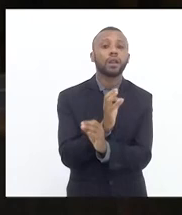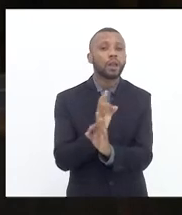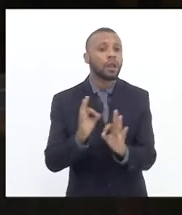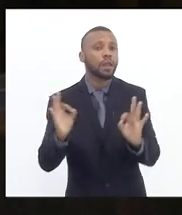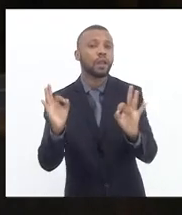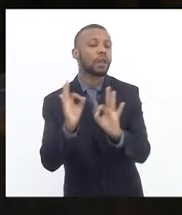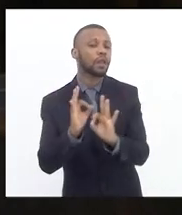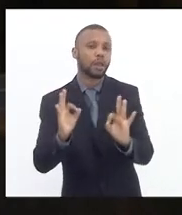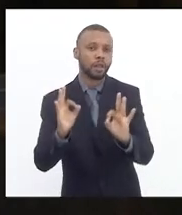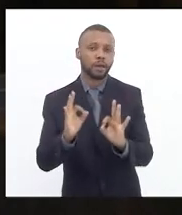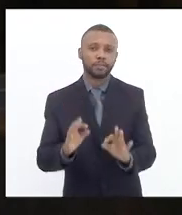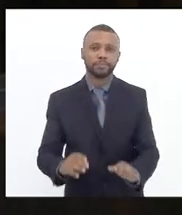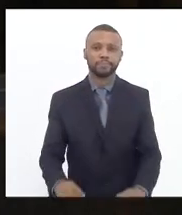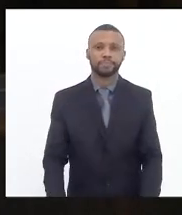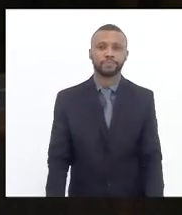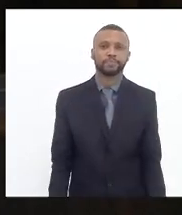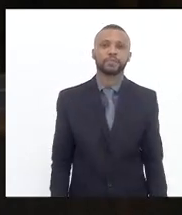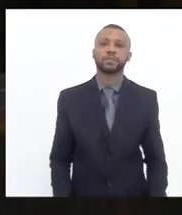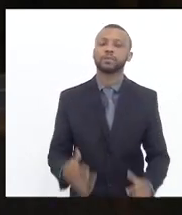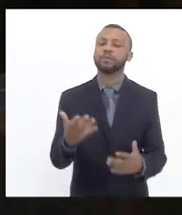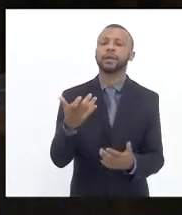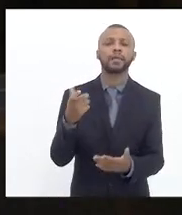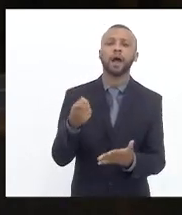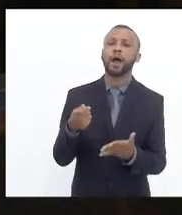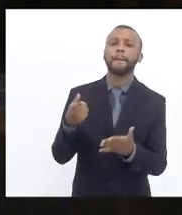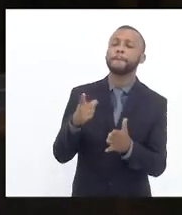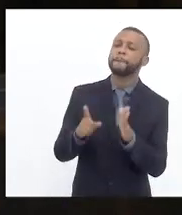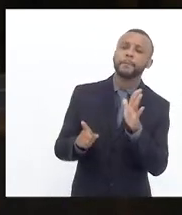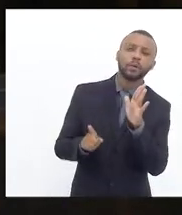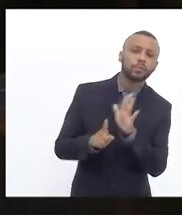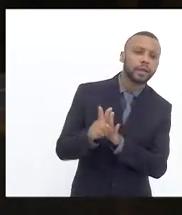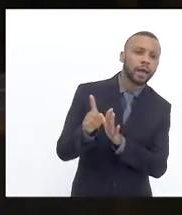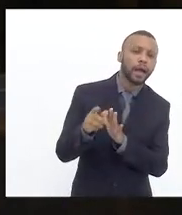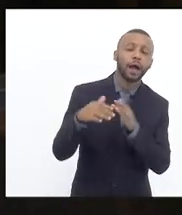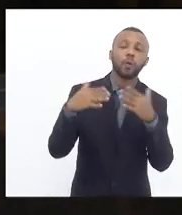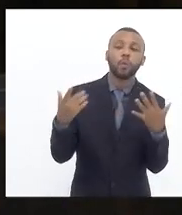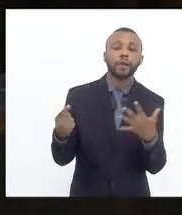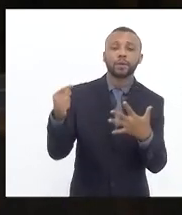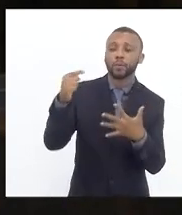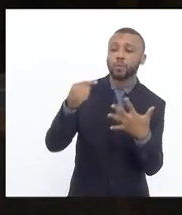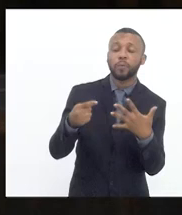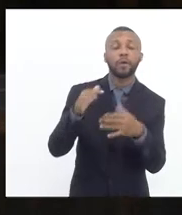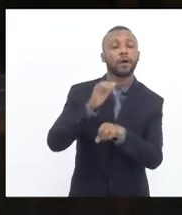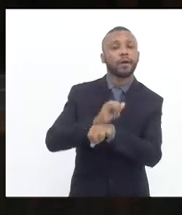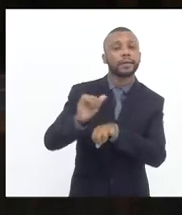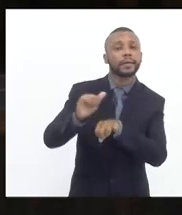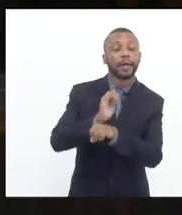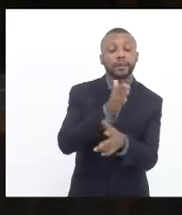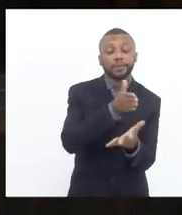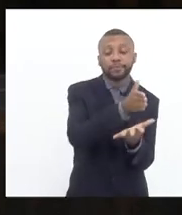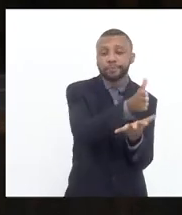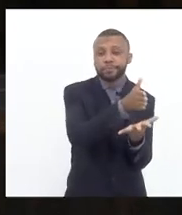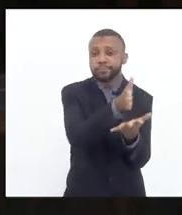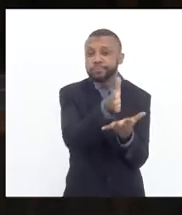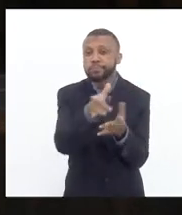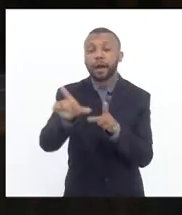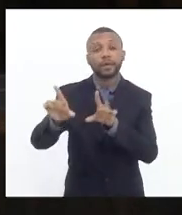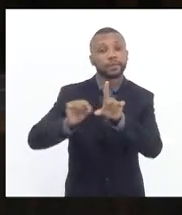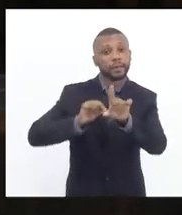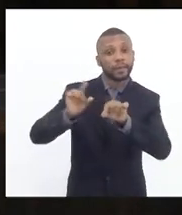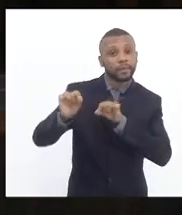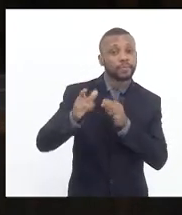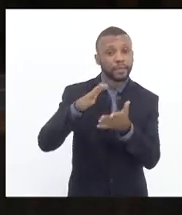mais se for obrigado então queria perguntar secretário Quais são as alternativas que a secretaria de fazenda